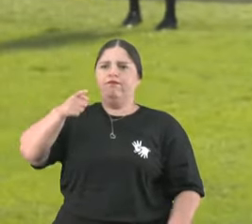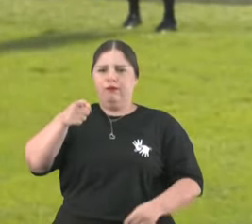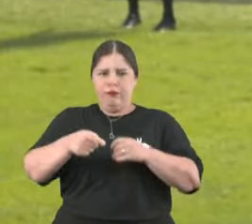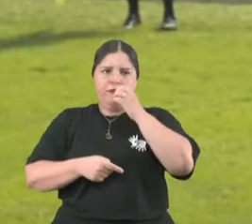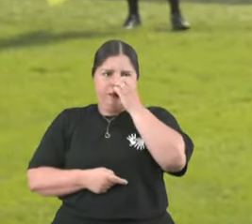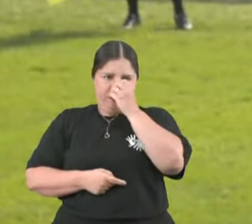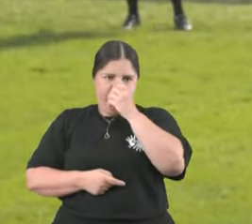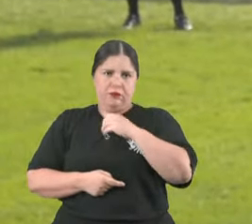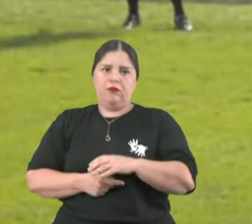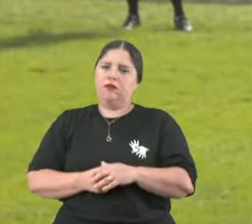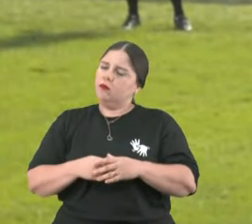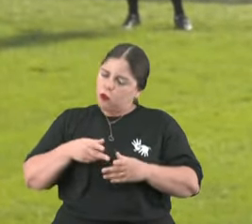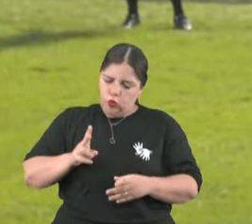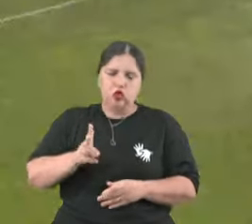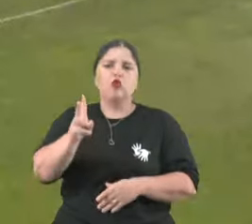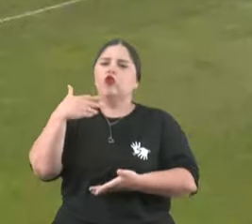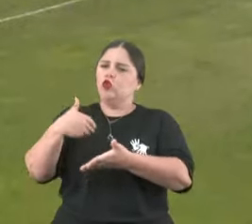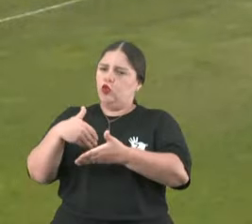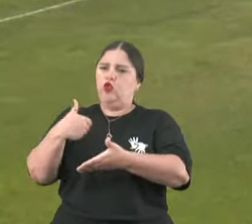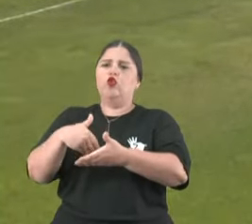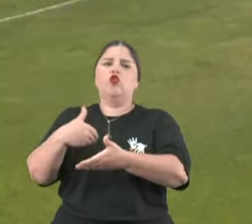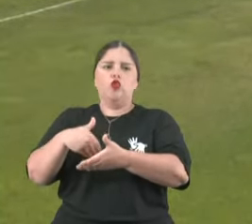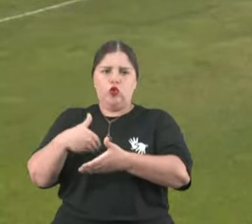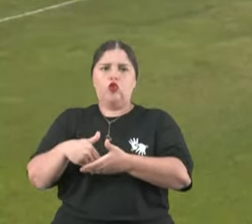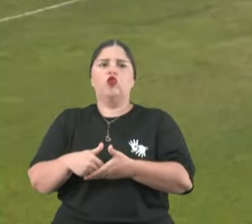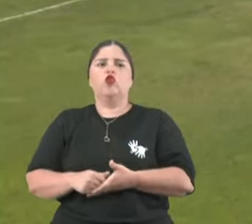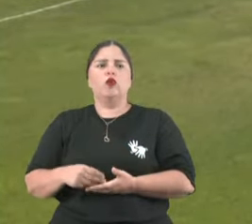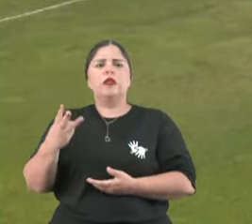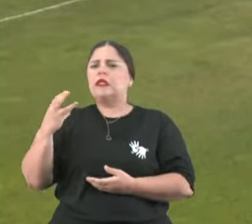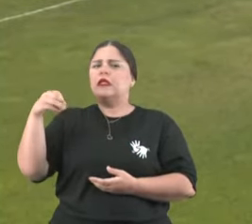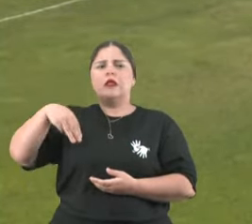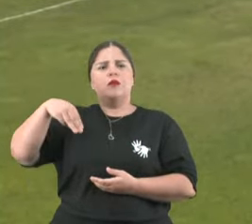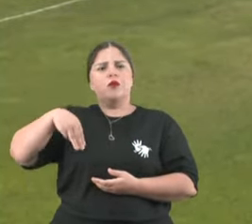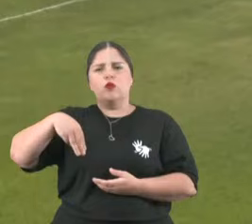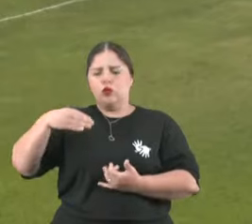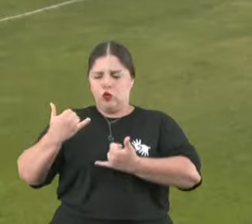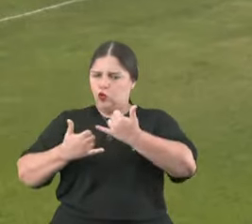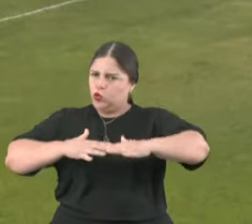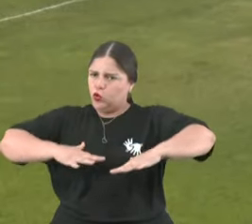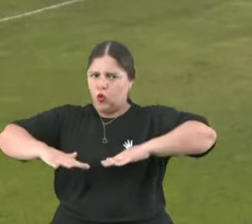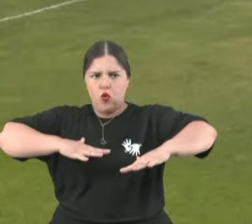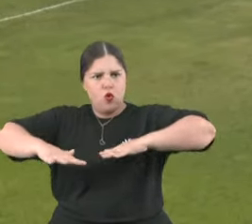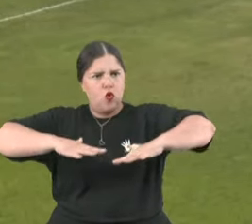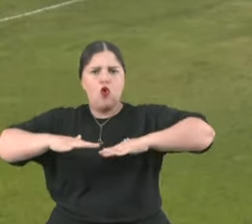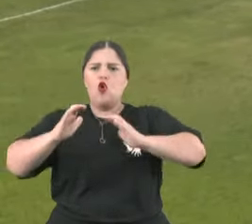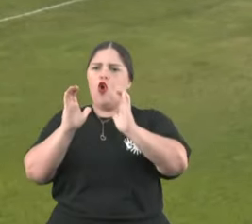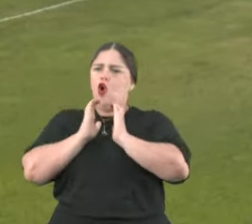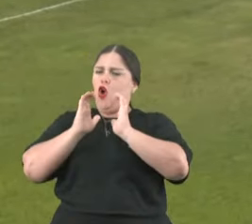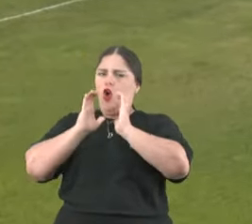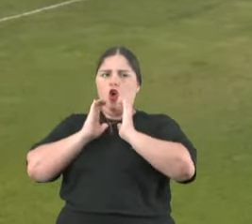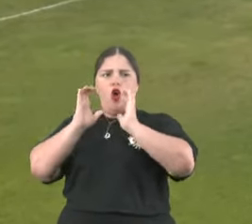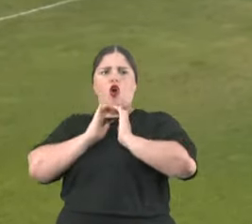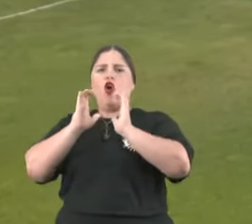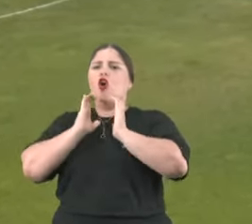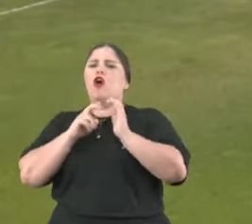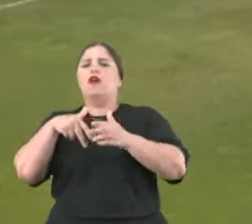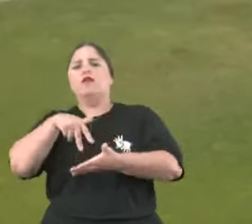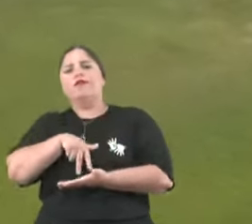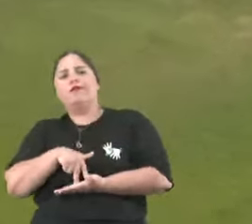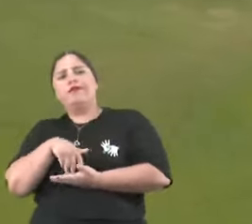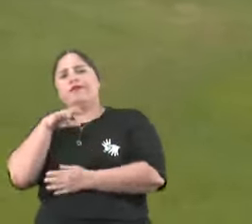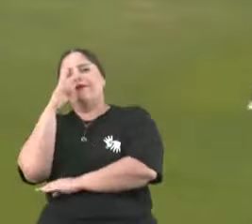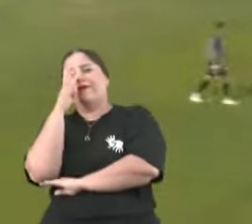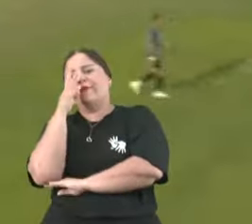ao jogo. Mas eu ia dizer que com 30 minutos de jogo, Henrique, os goleiros são mero espectadores da partida. Eles